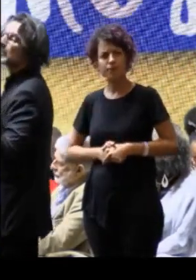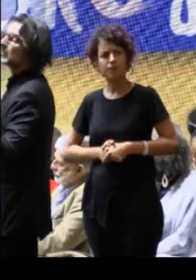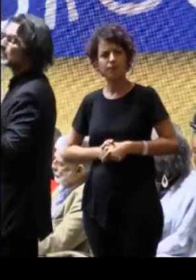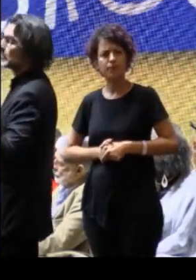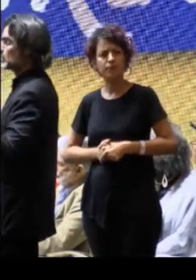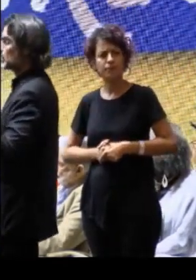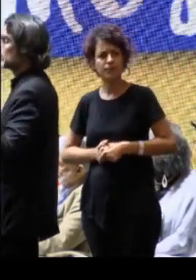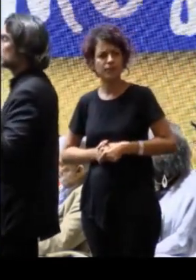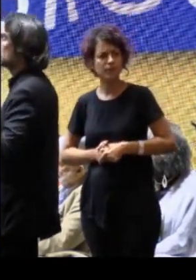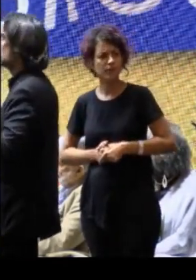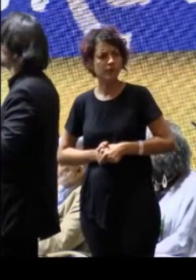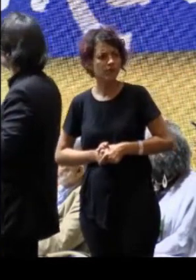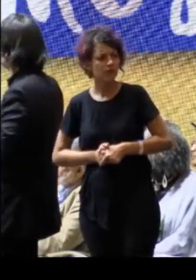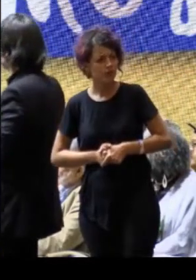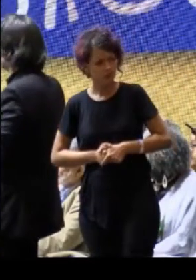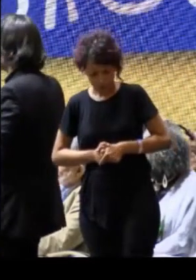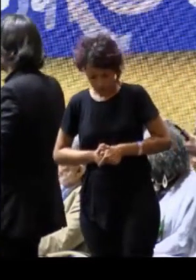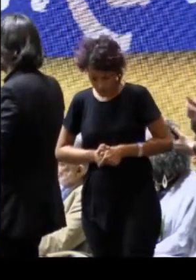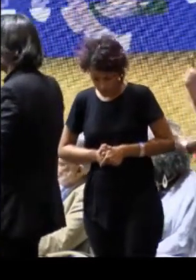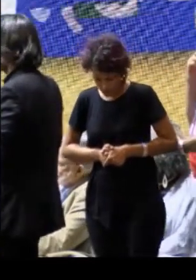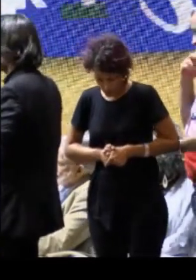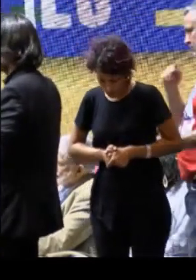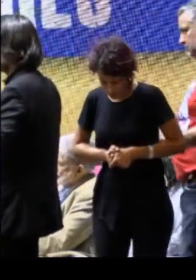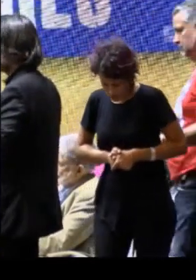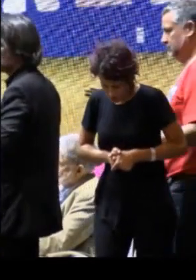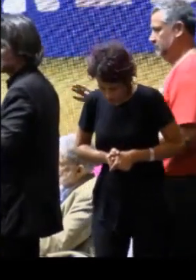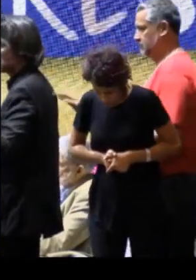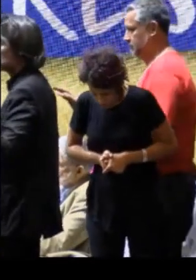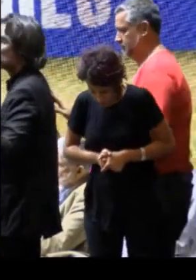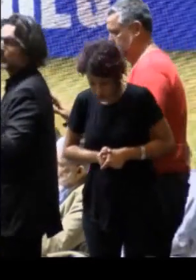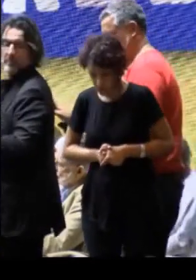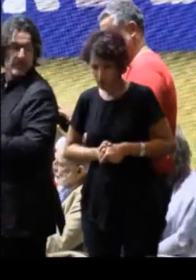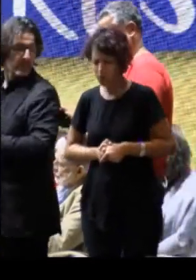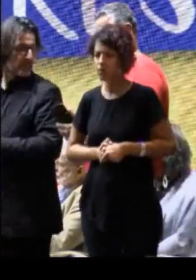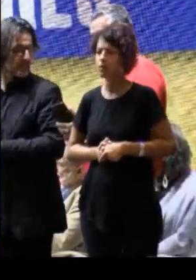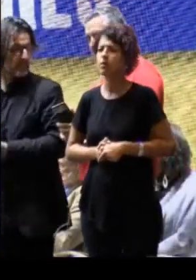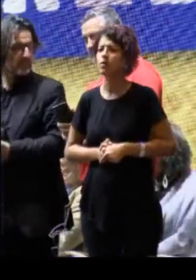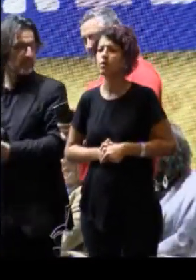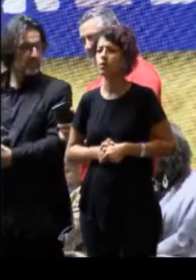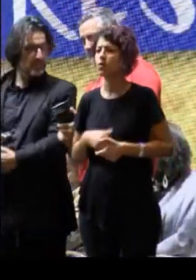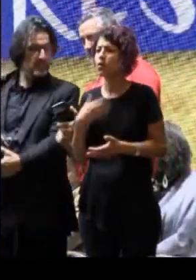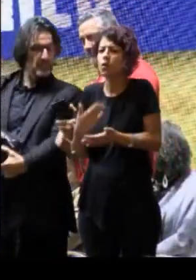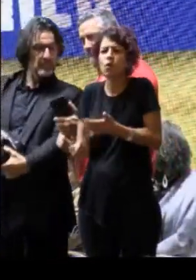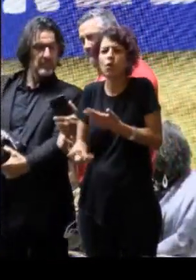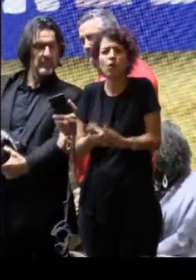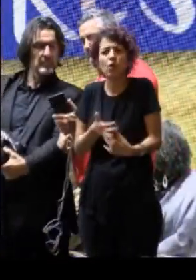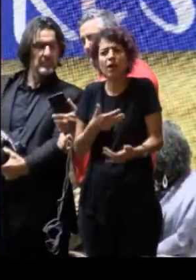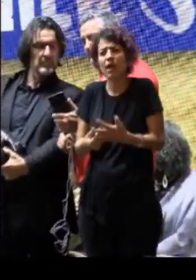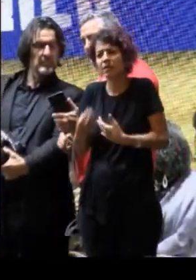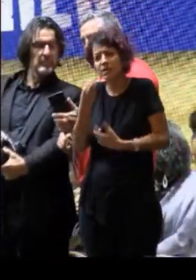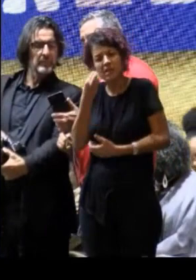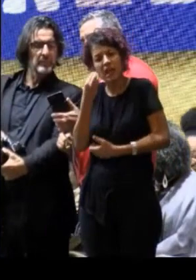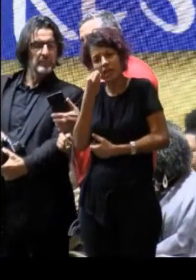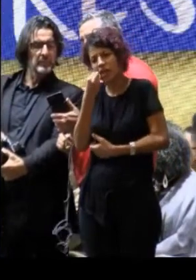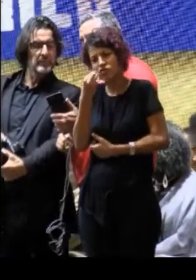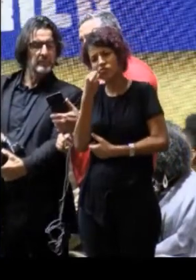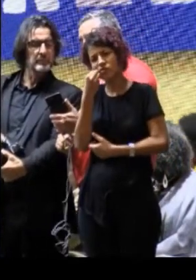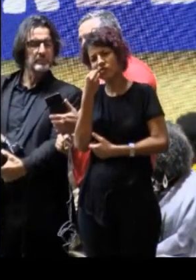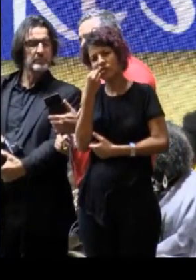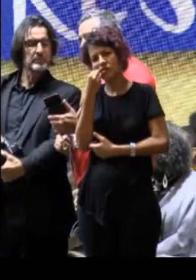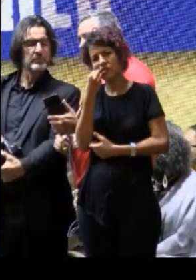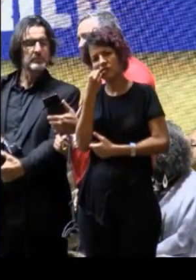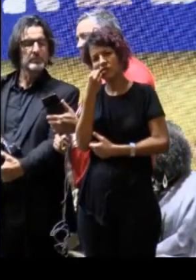Mais recentemente, era quase que ser demônio qualquer tentativa de